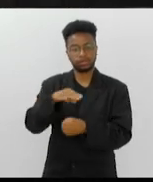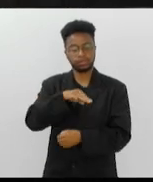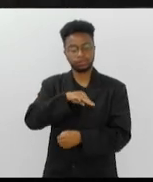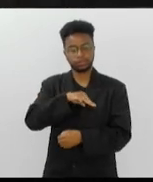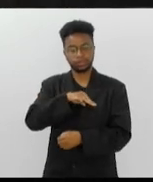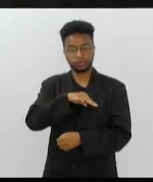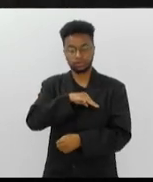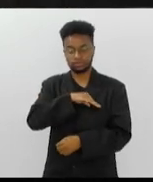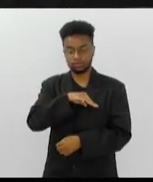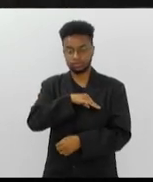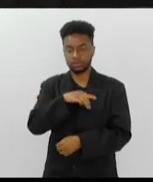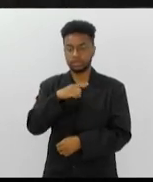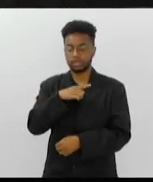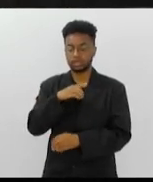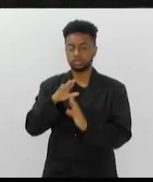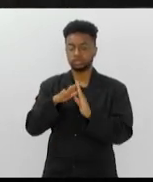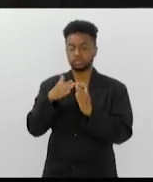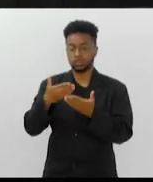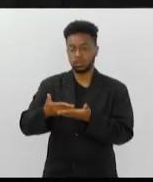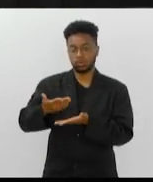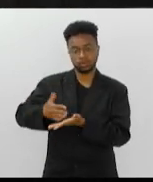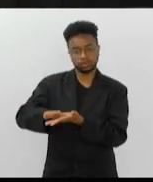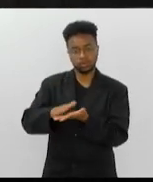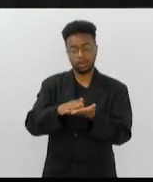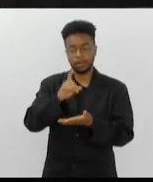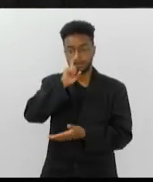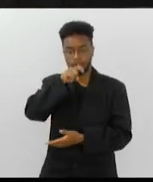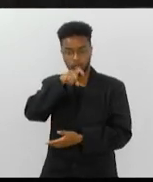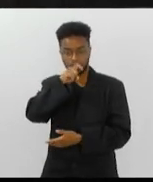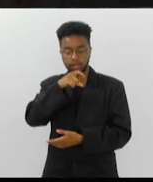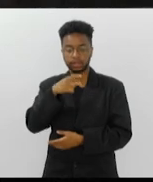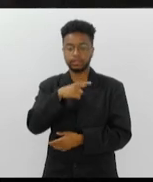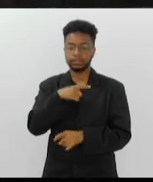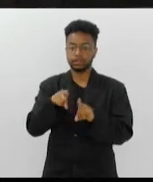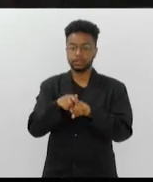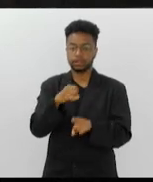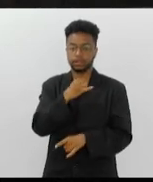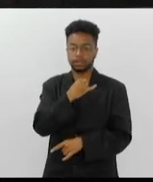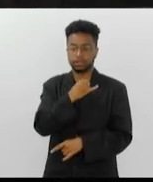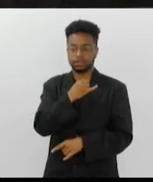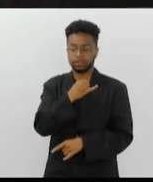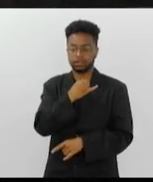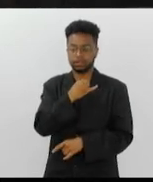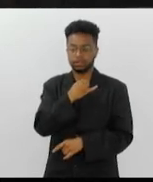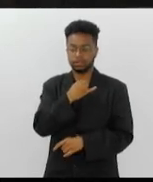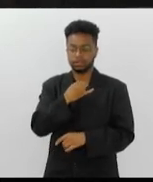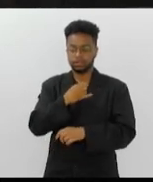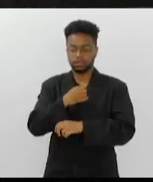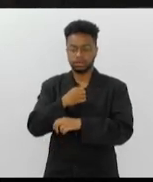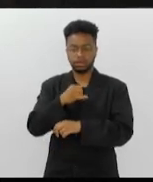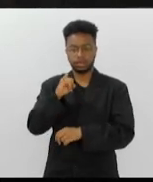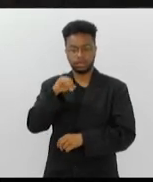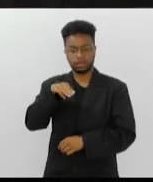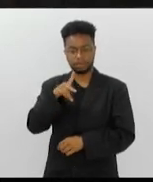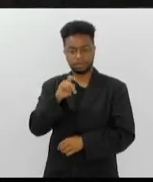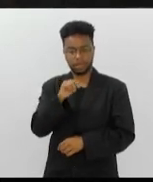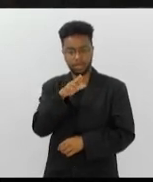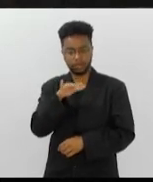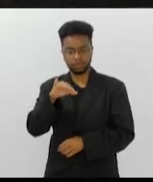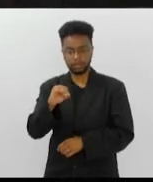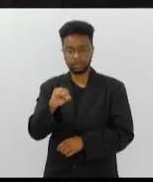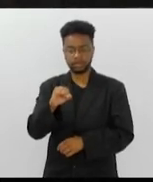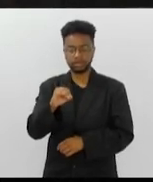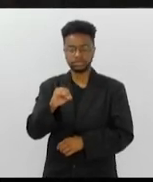a Escola de Samba Portela, Madureira, que tem a Escola de Samba Império Serrano, Madureira, que tem a Escola de Samba